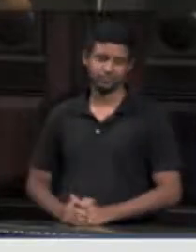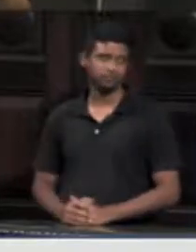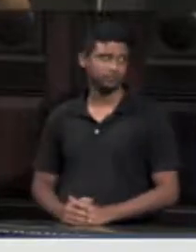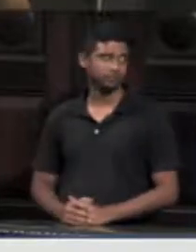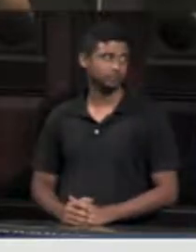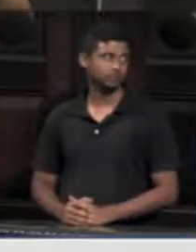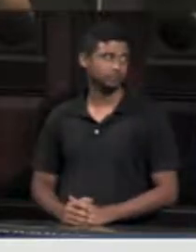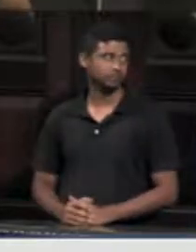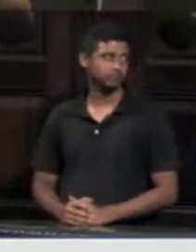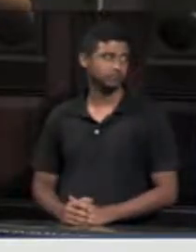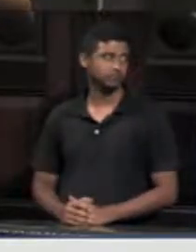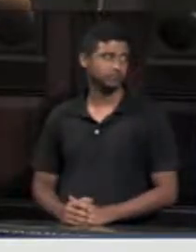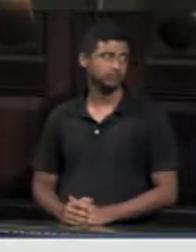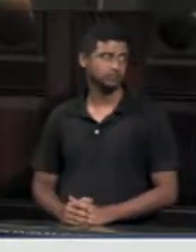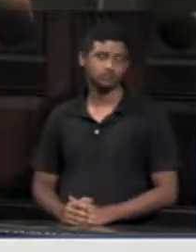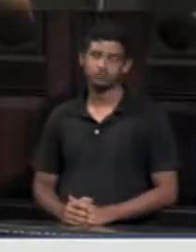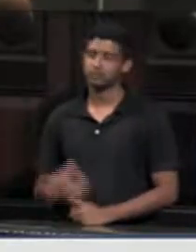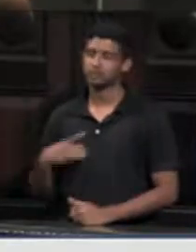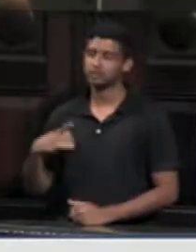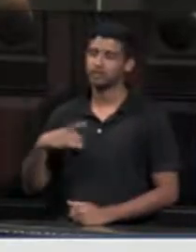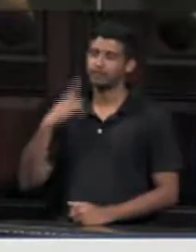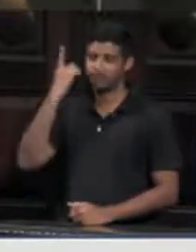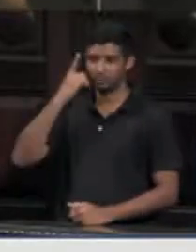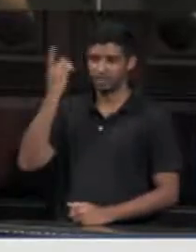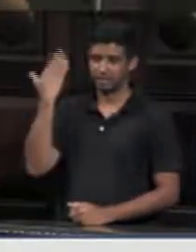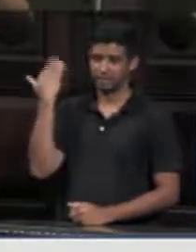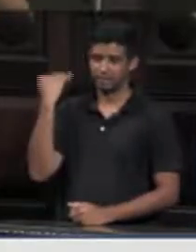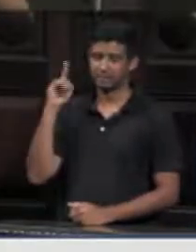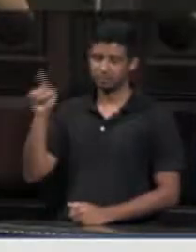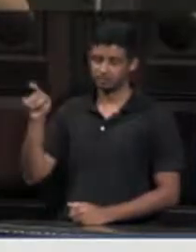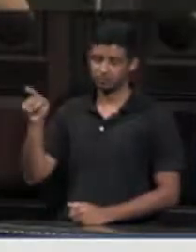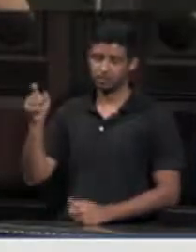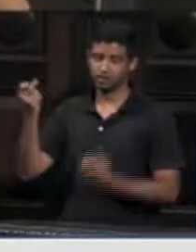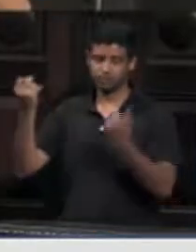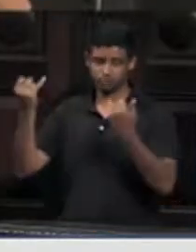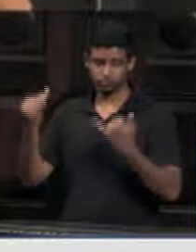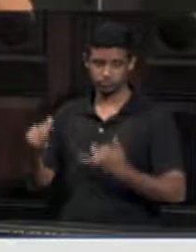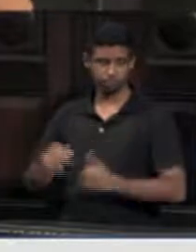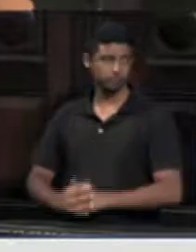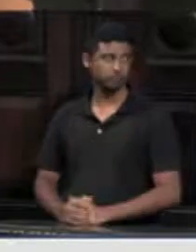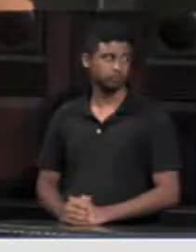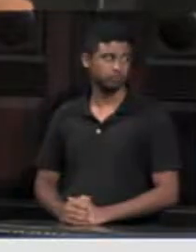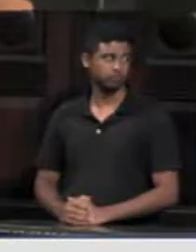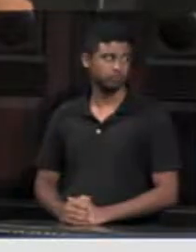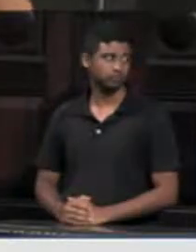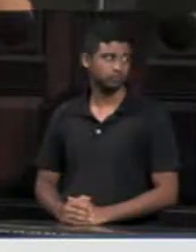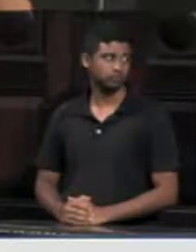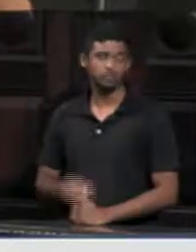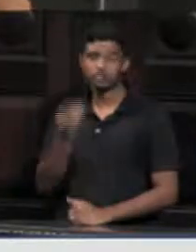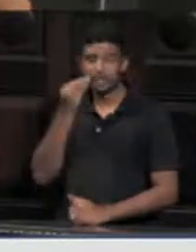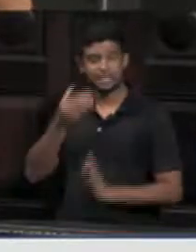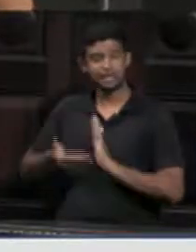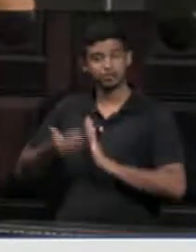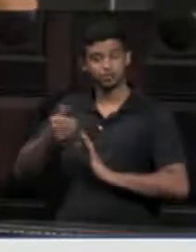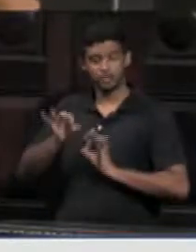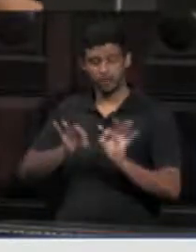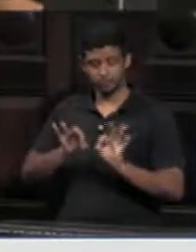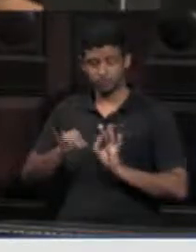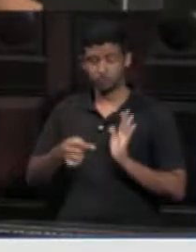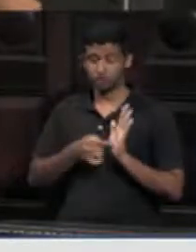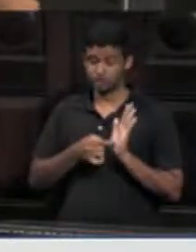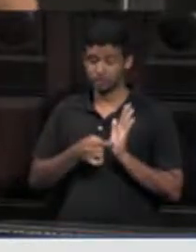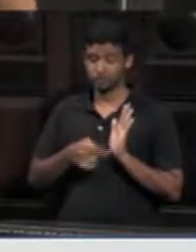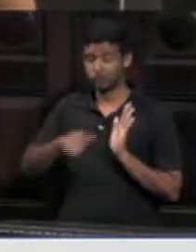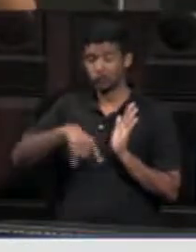um ex-deputado falando em nome do governo, para que a gente pudesse tirar o projeto da região metropolitana. Nós estamos